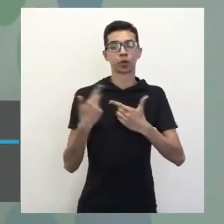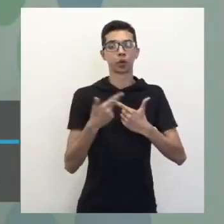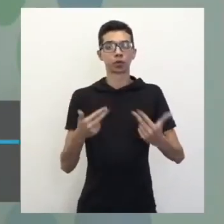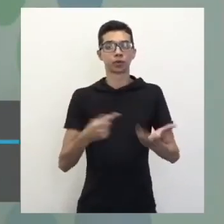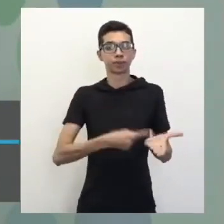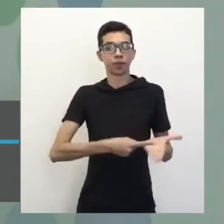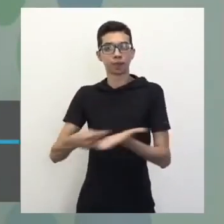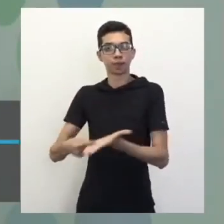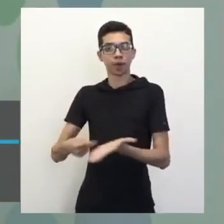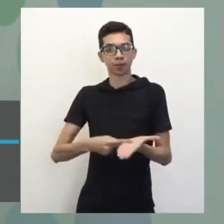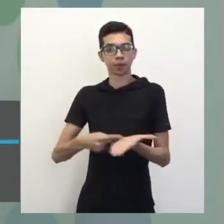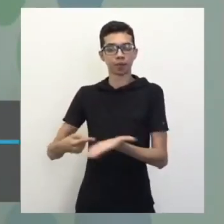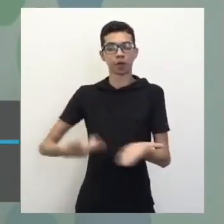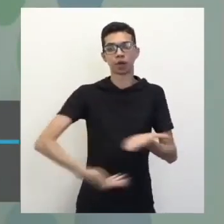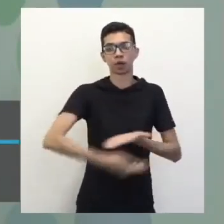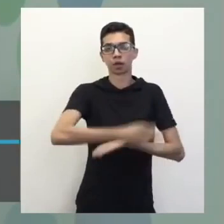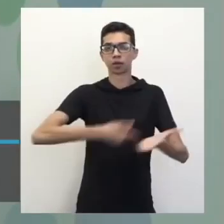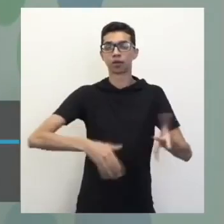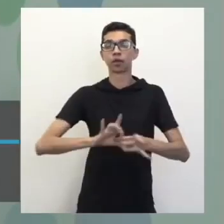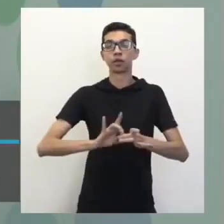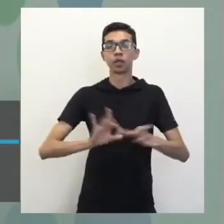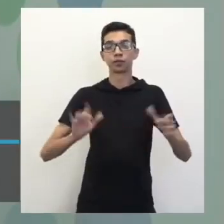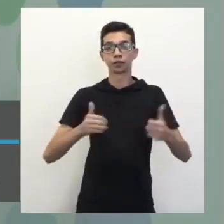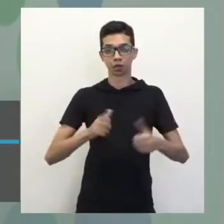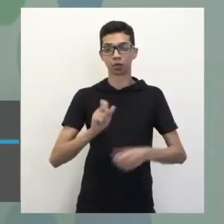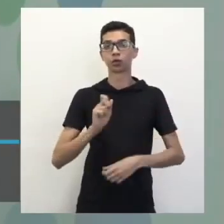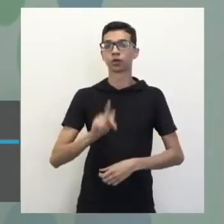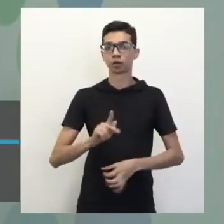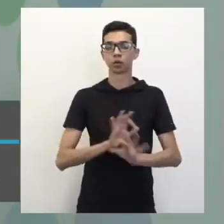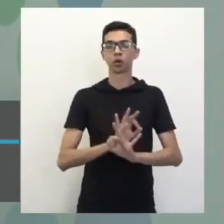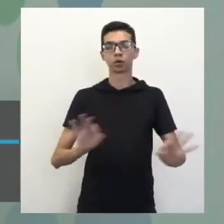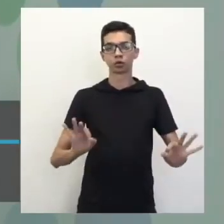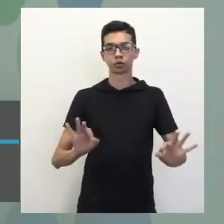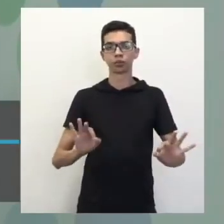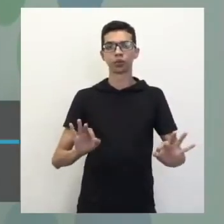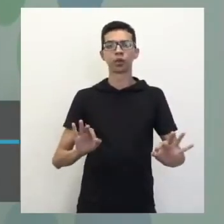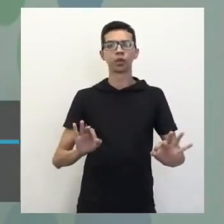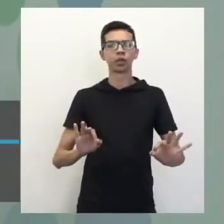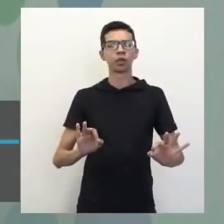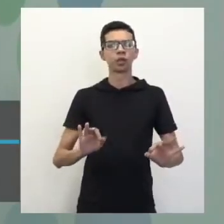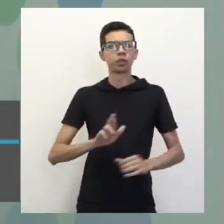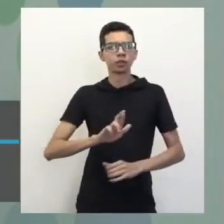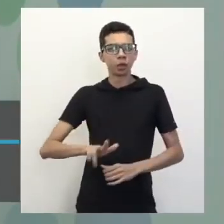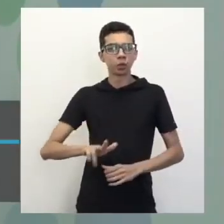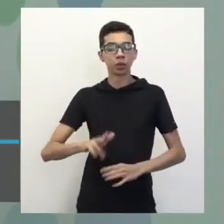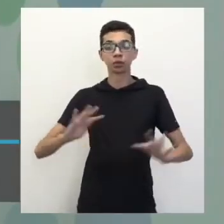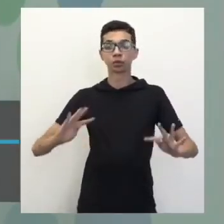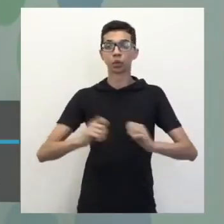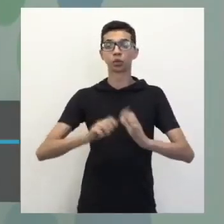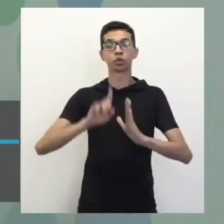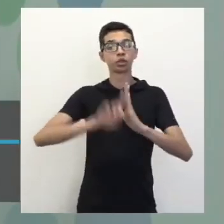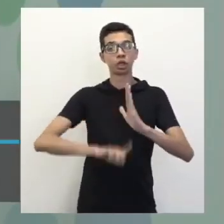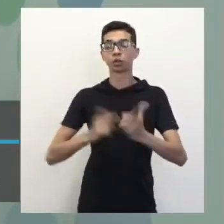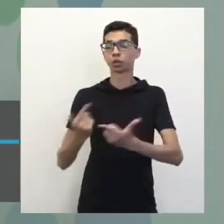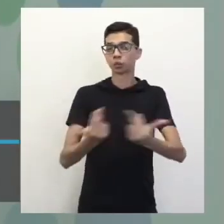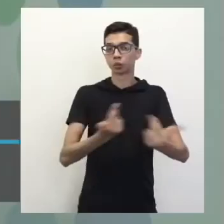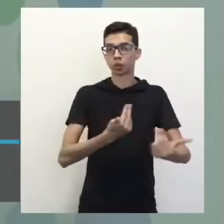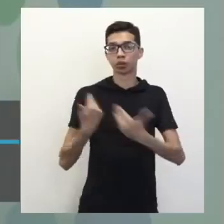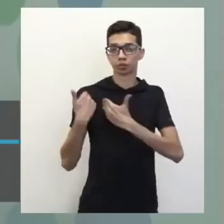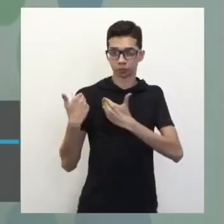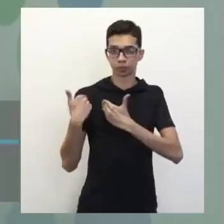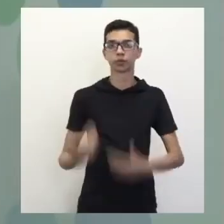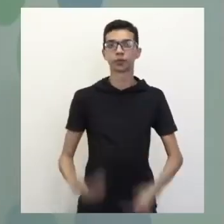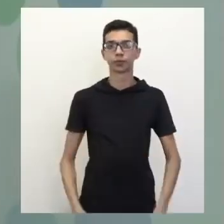acordo, com uma escolha livre e autônoma. Bacana. Do contrário, todo mundo tem o mesmo direito e, nesse sentido, a mesma responsabilidade. No